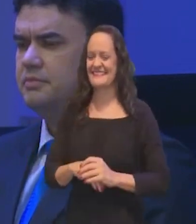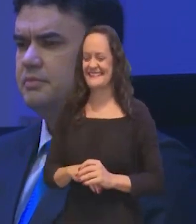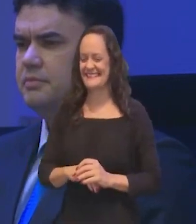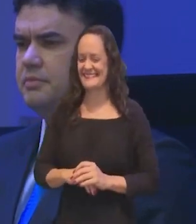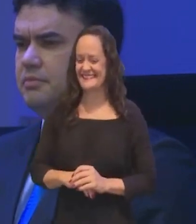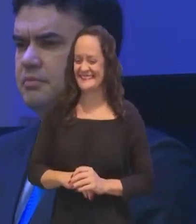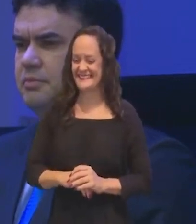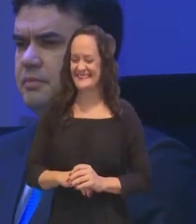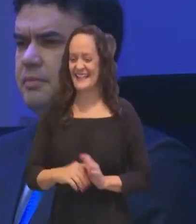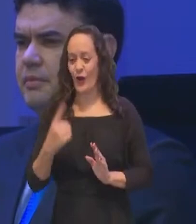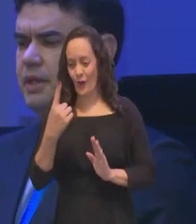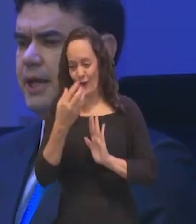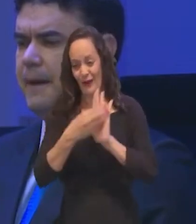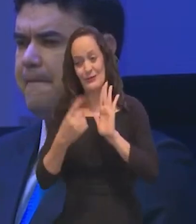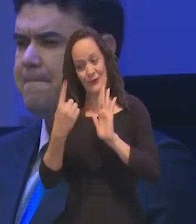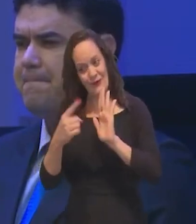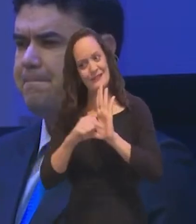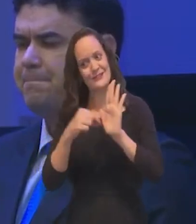Colossenses capítulo 1, 18.